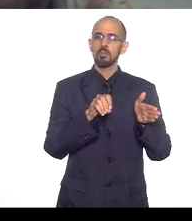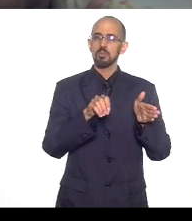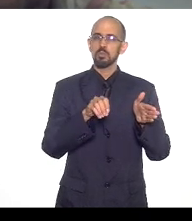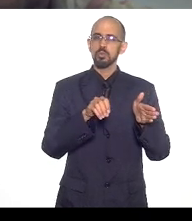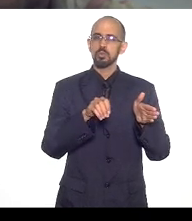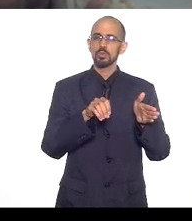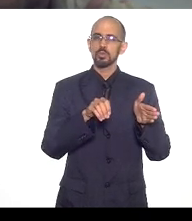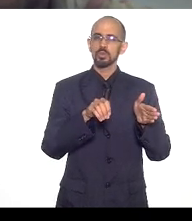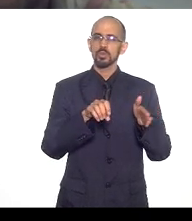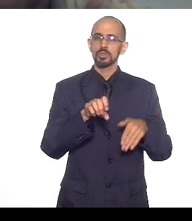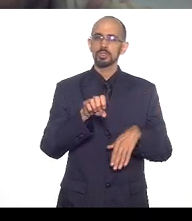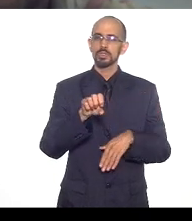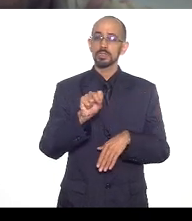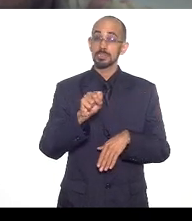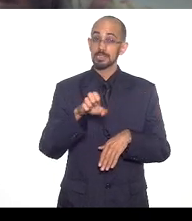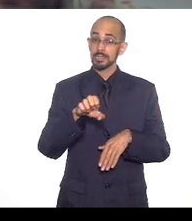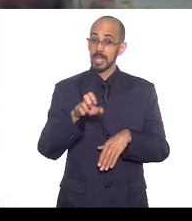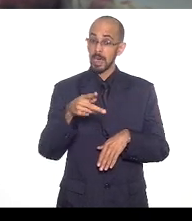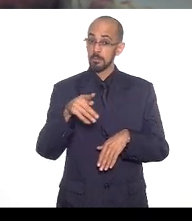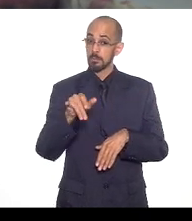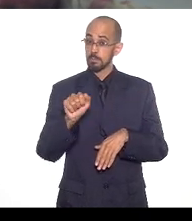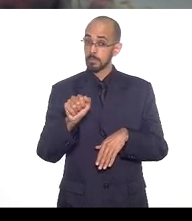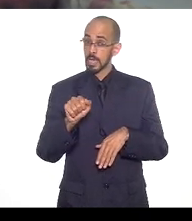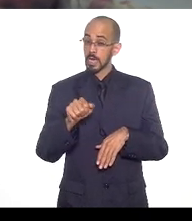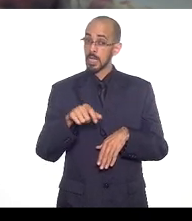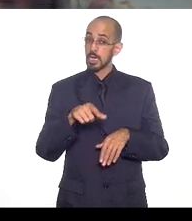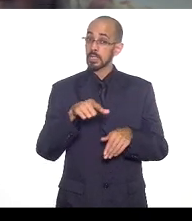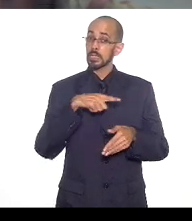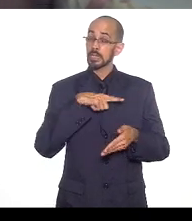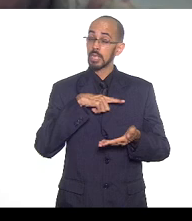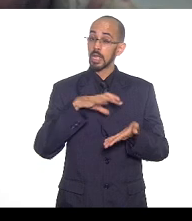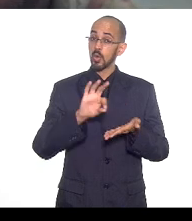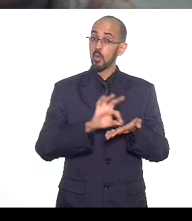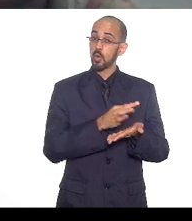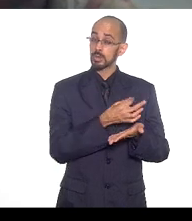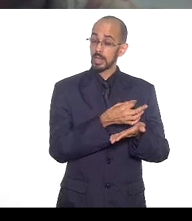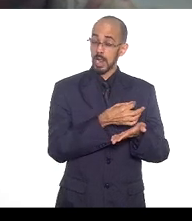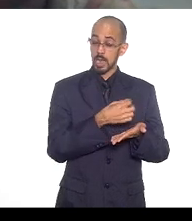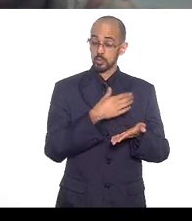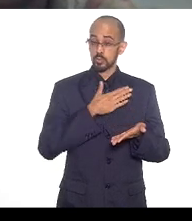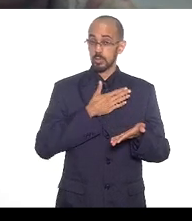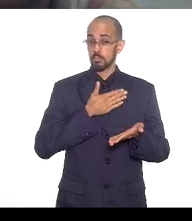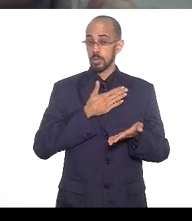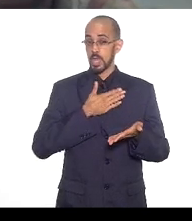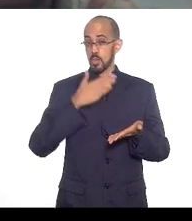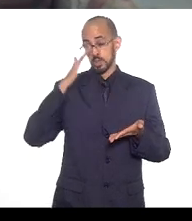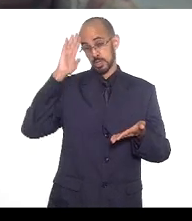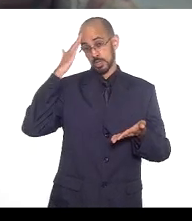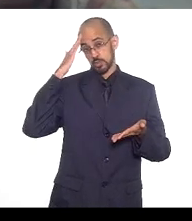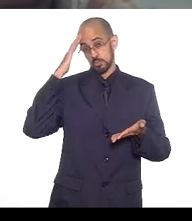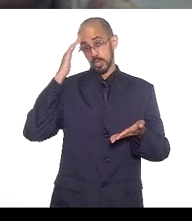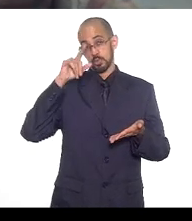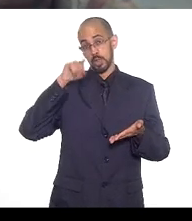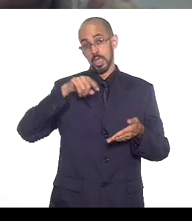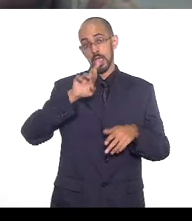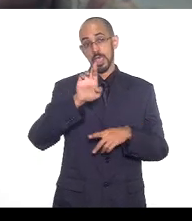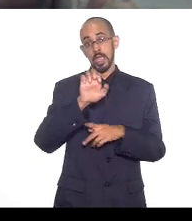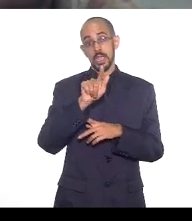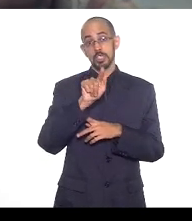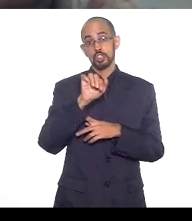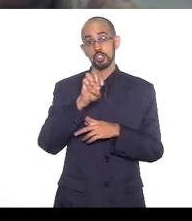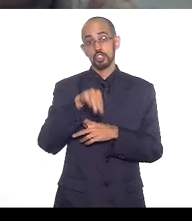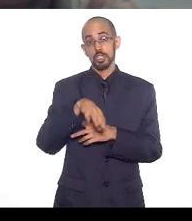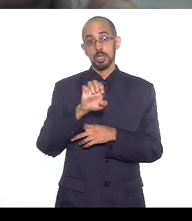o campo de Sépia é um campo que está contratado, até onde eu saiba, sob o regime de cessão